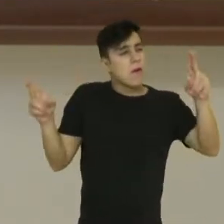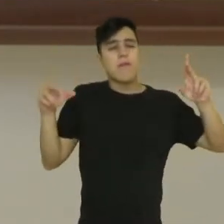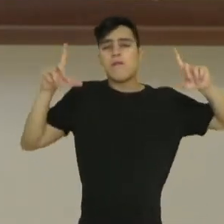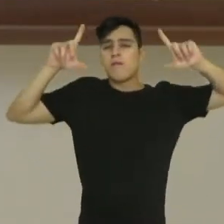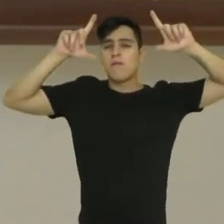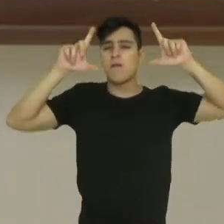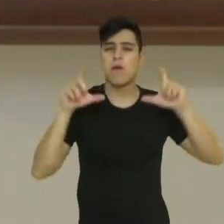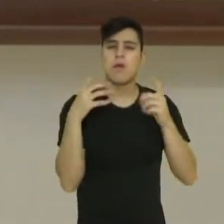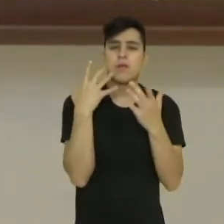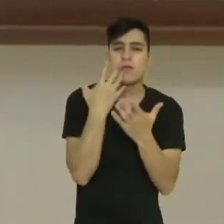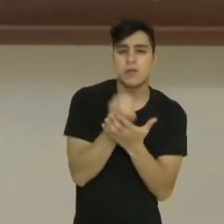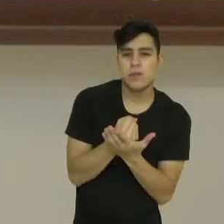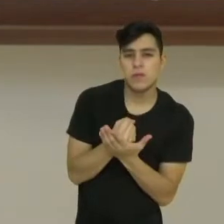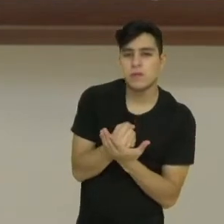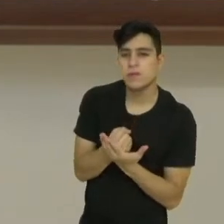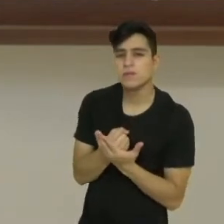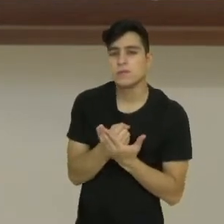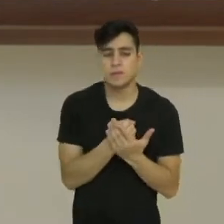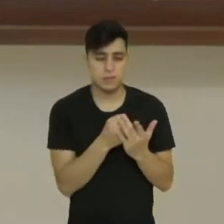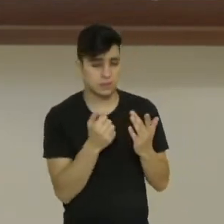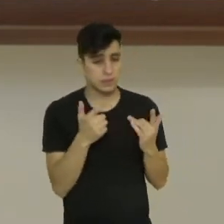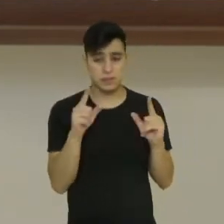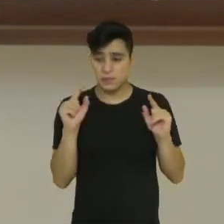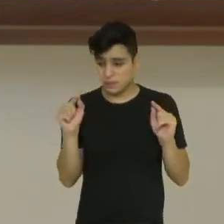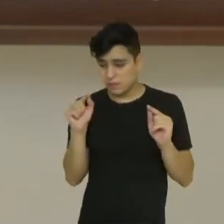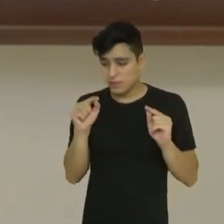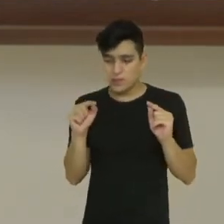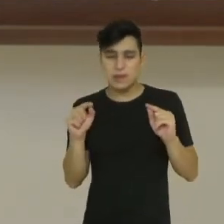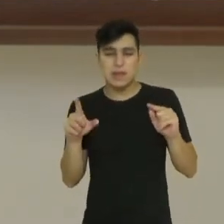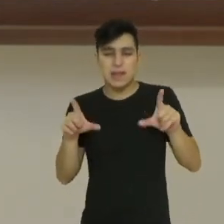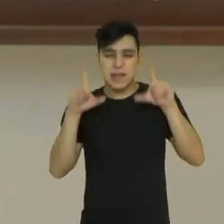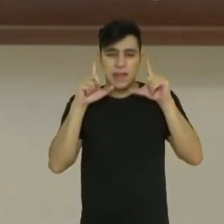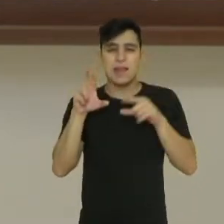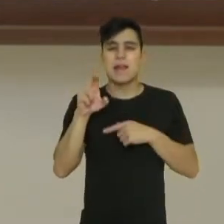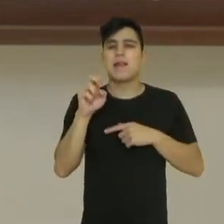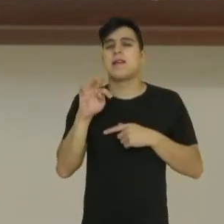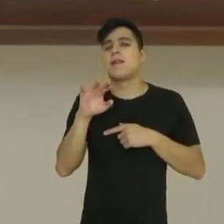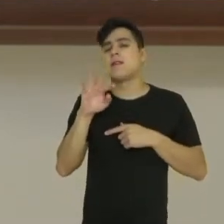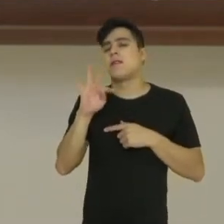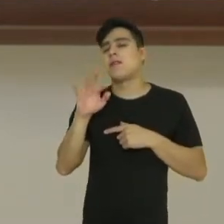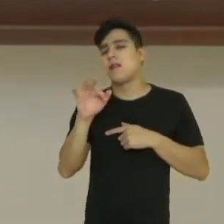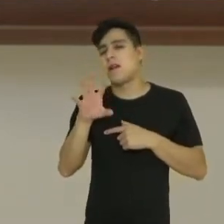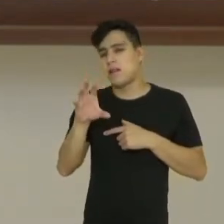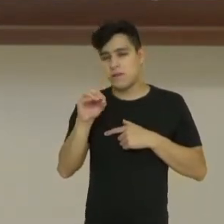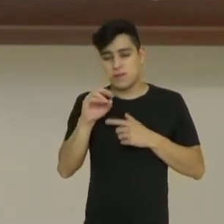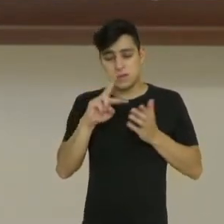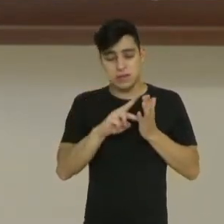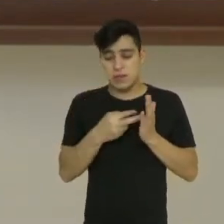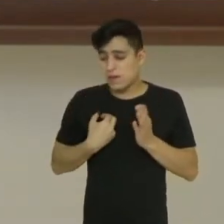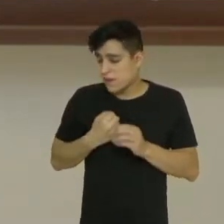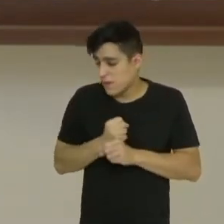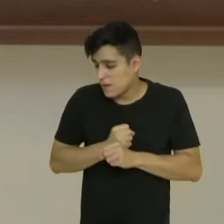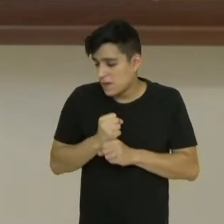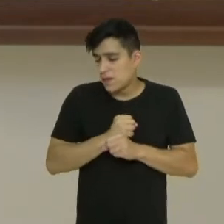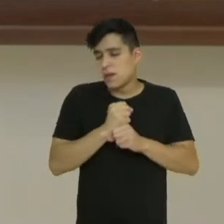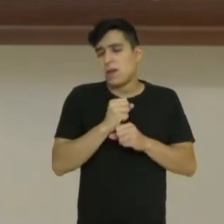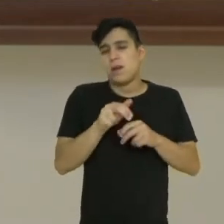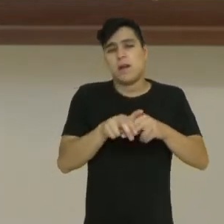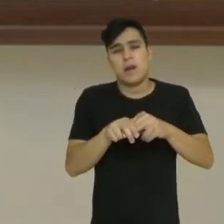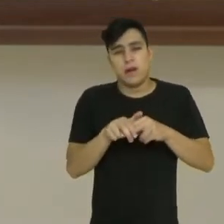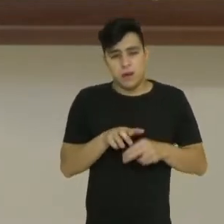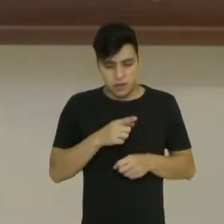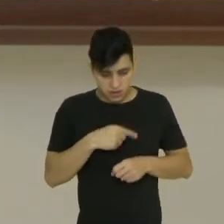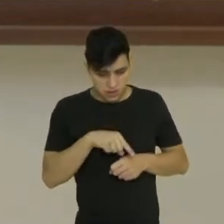fotografia. Então, essa reprodução fiel se tornou retrato e isso fazia com que a pessoa fosse imortalizada pela história. Por isso que quando nós